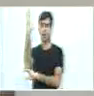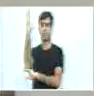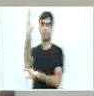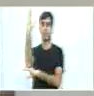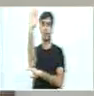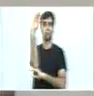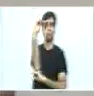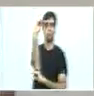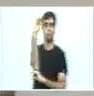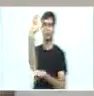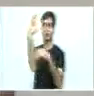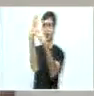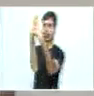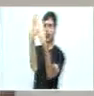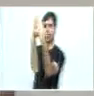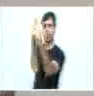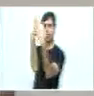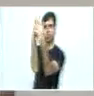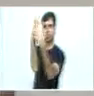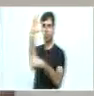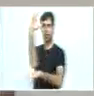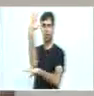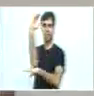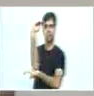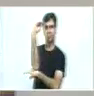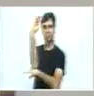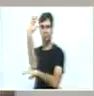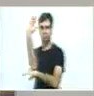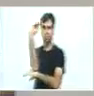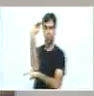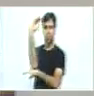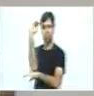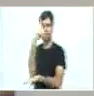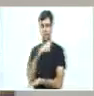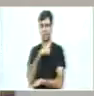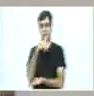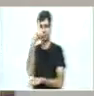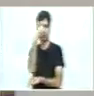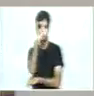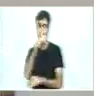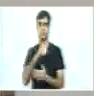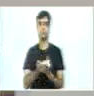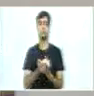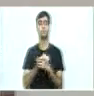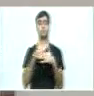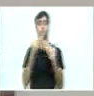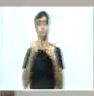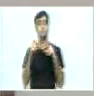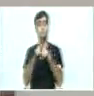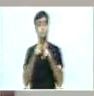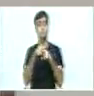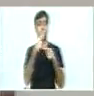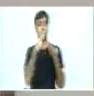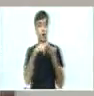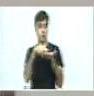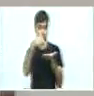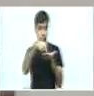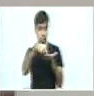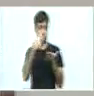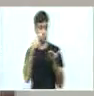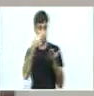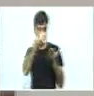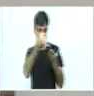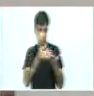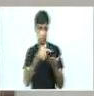árvores junto àquela rede de energia elétrica. E, de acordo com a correspondência,